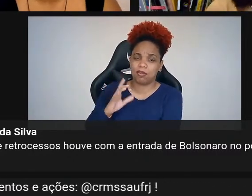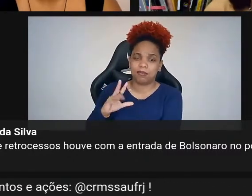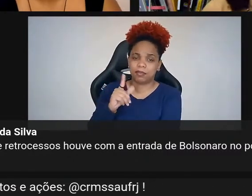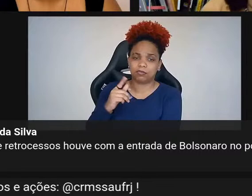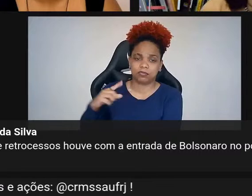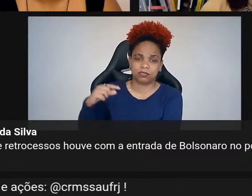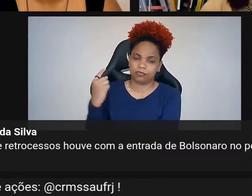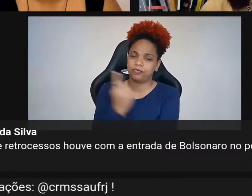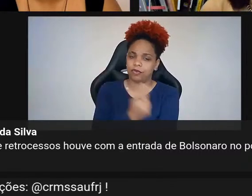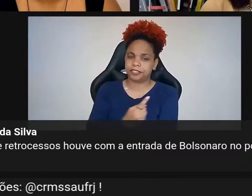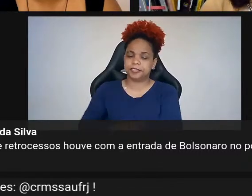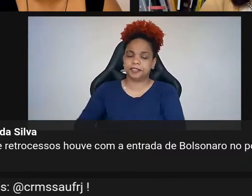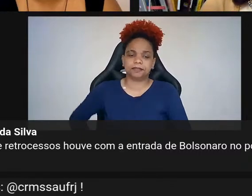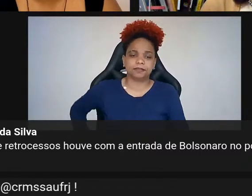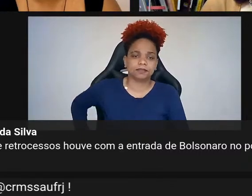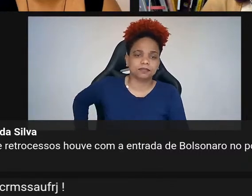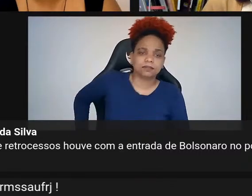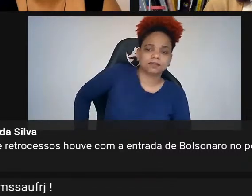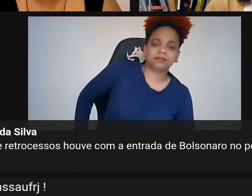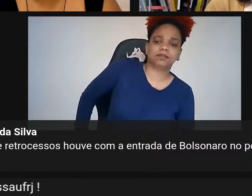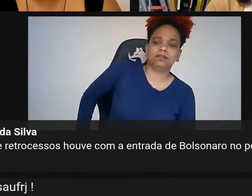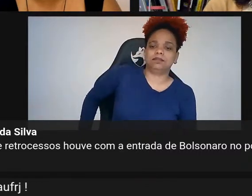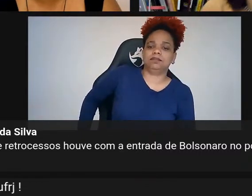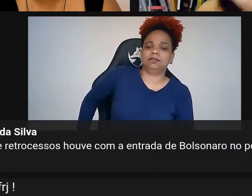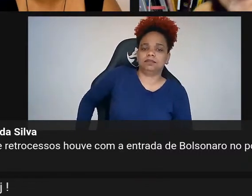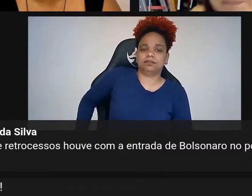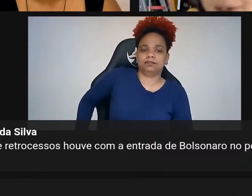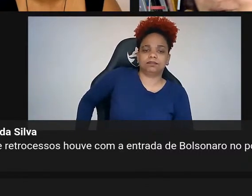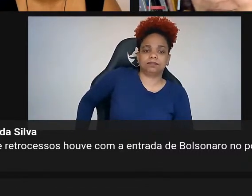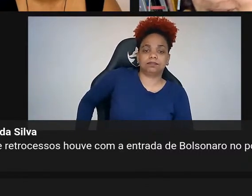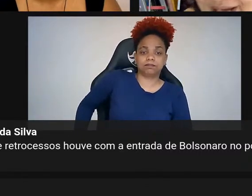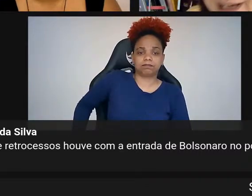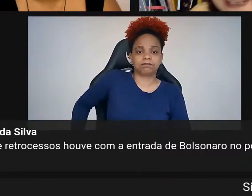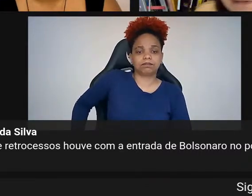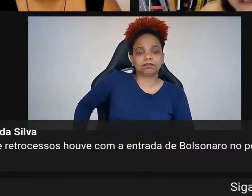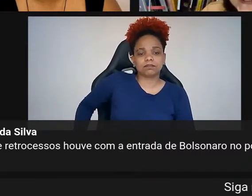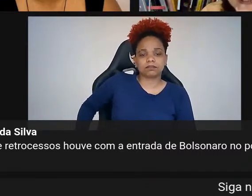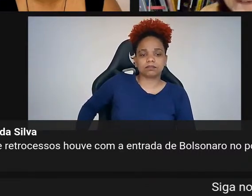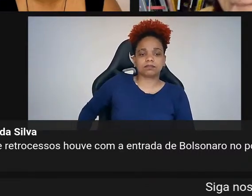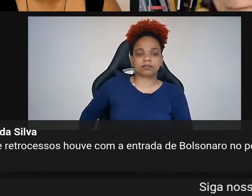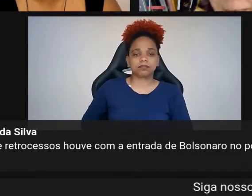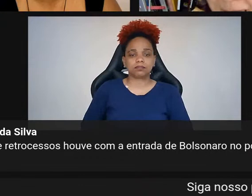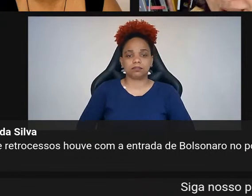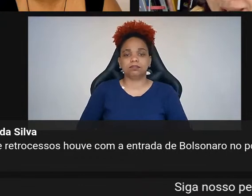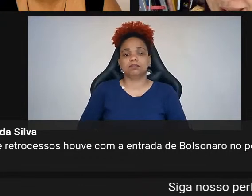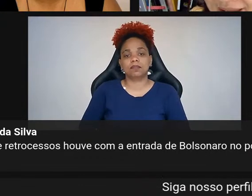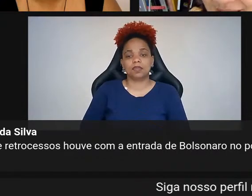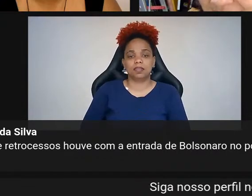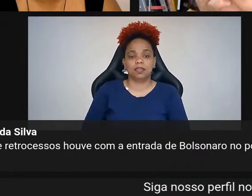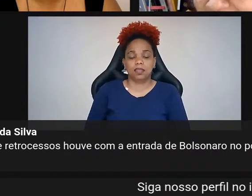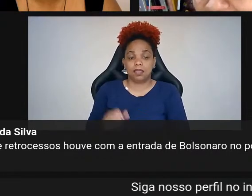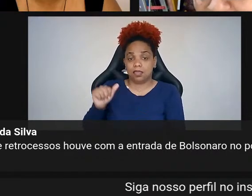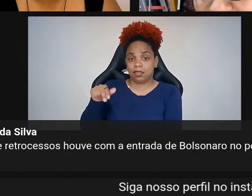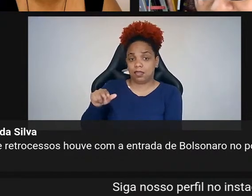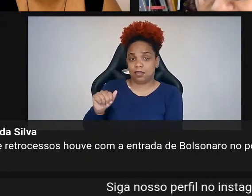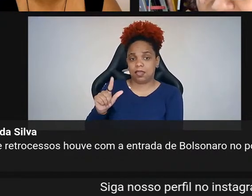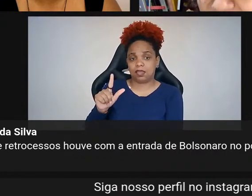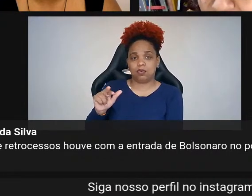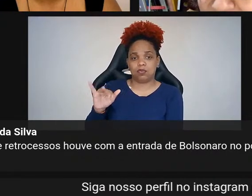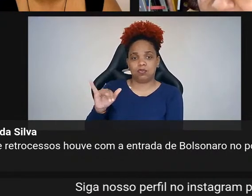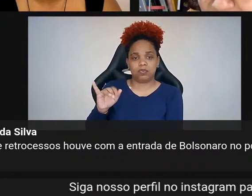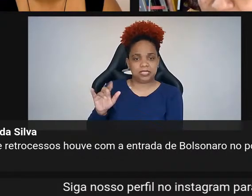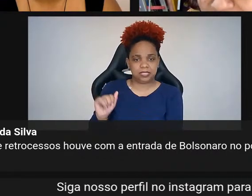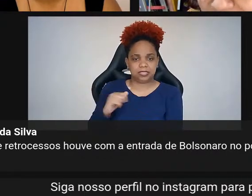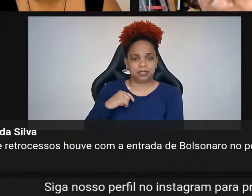né? É, bom, nós temos aqui a pergunta da Ana Luísa. Que linda mensagem